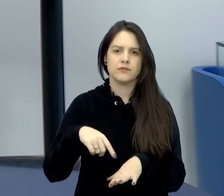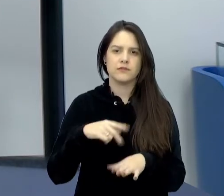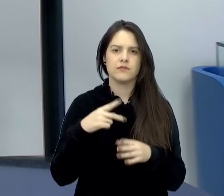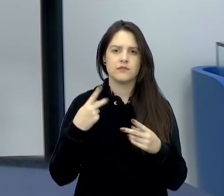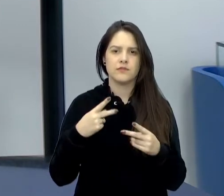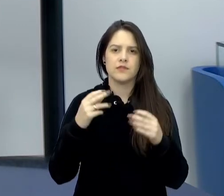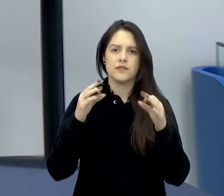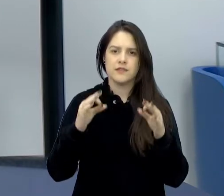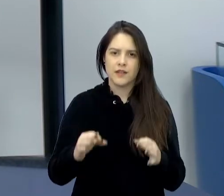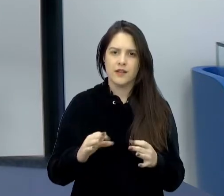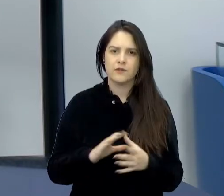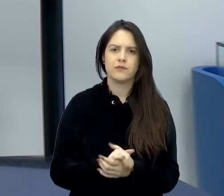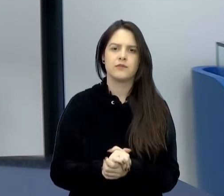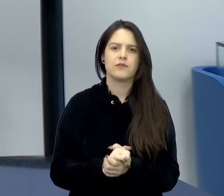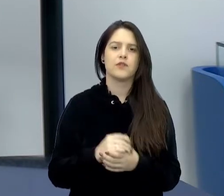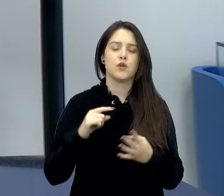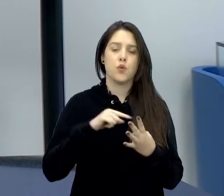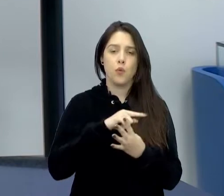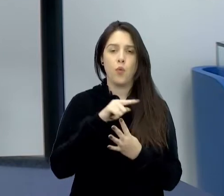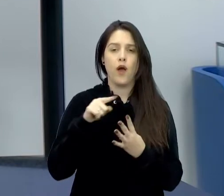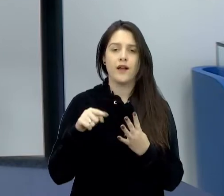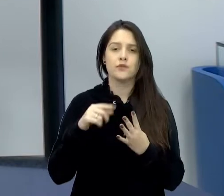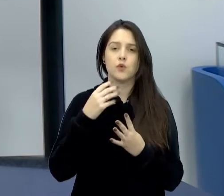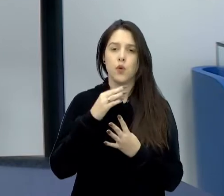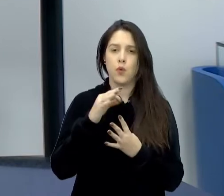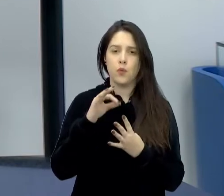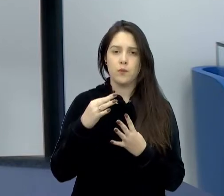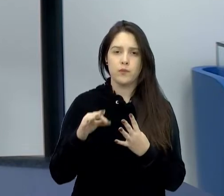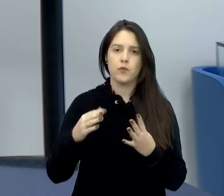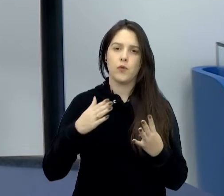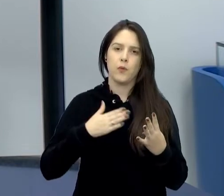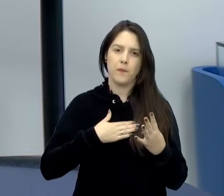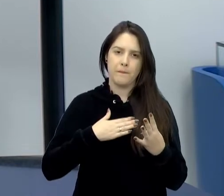Sustentável, nós temos 4 componentes. O meu,